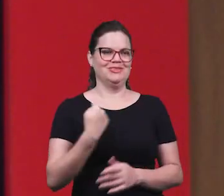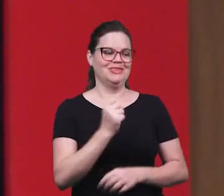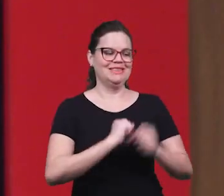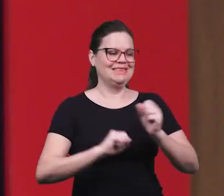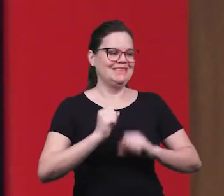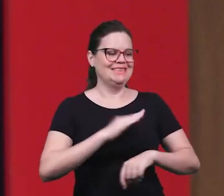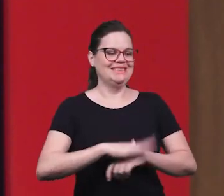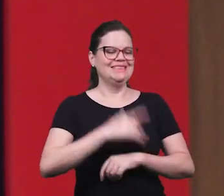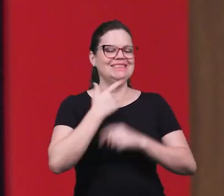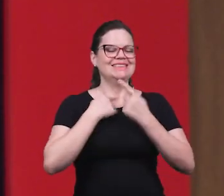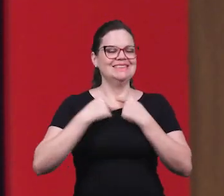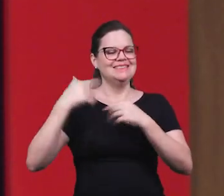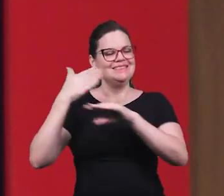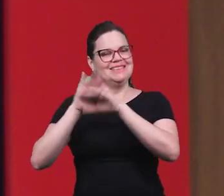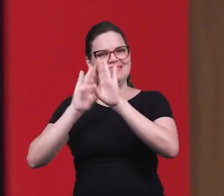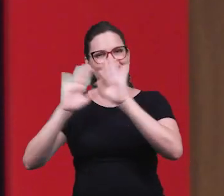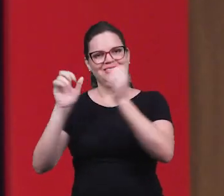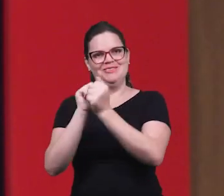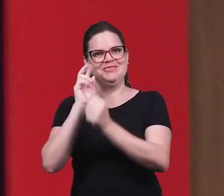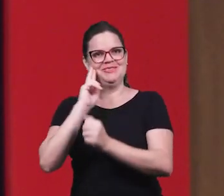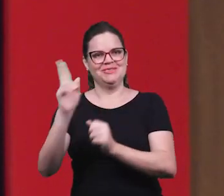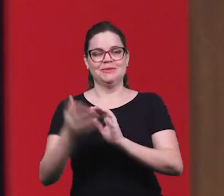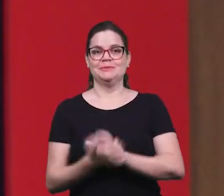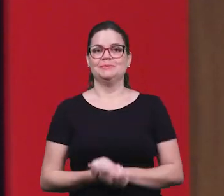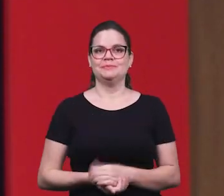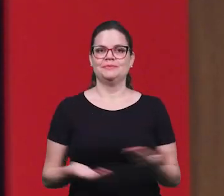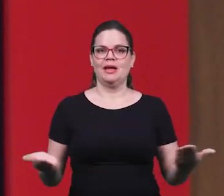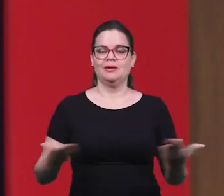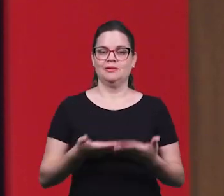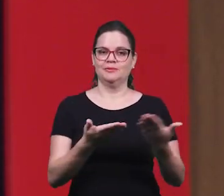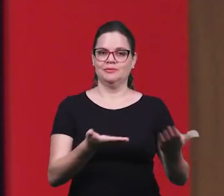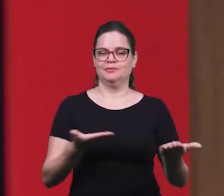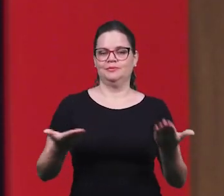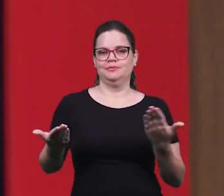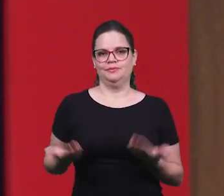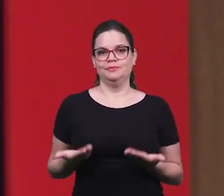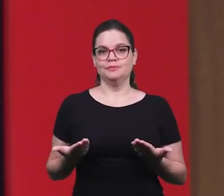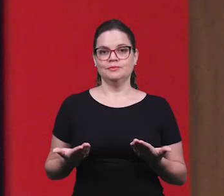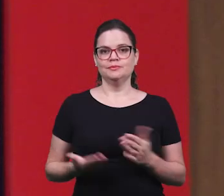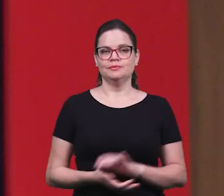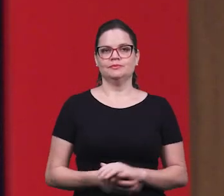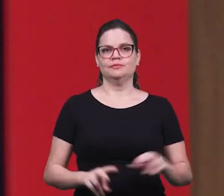com o Senhor na eternidade. Bem, eu vou chamar aqui agora para falarmos